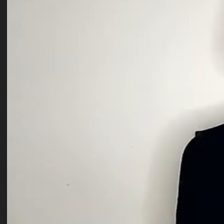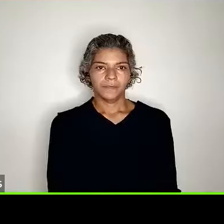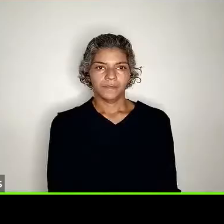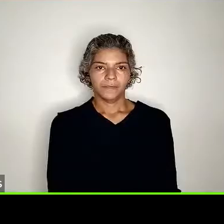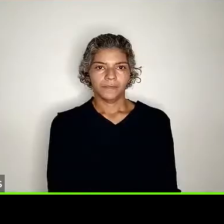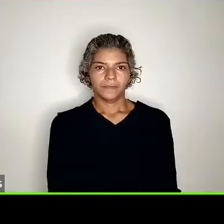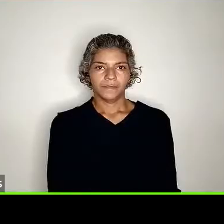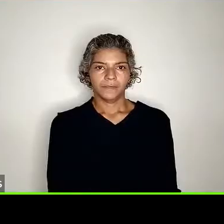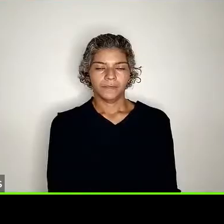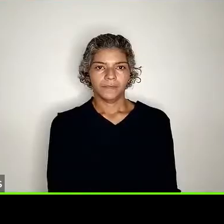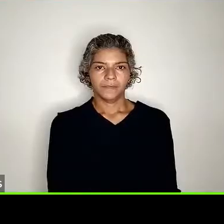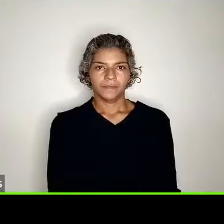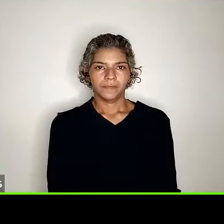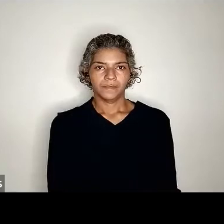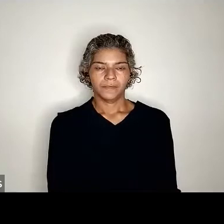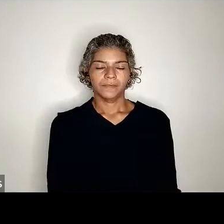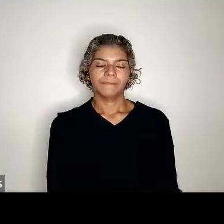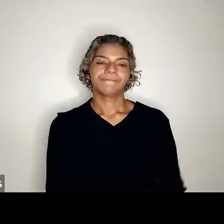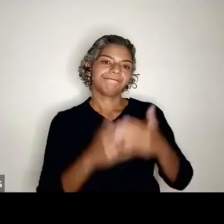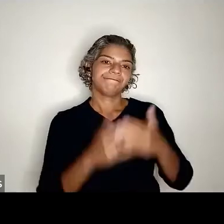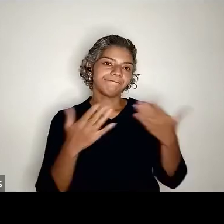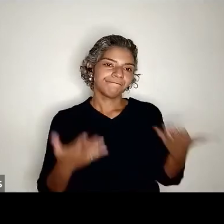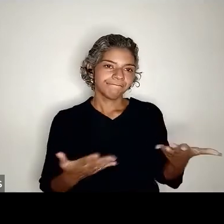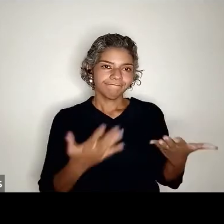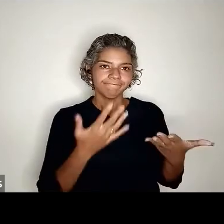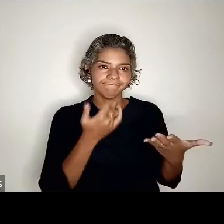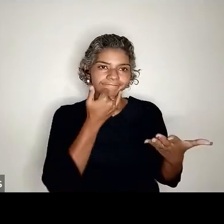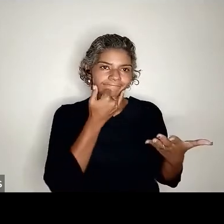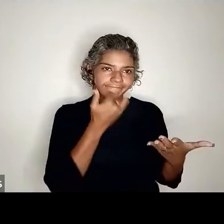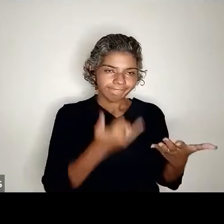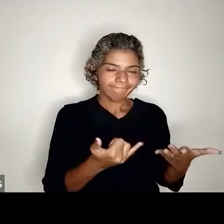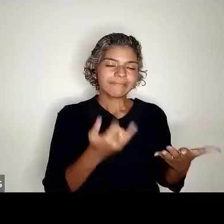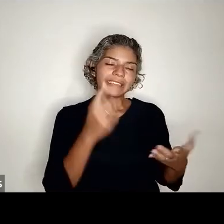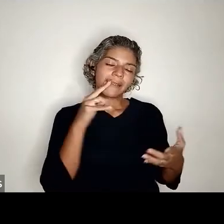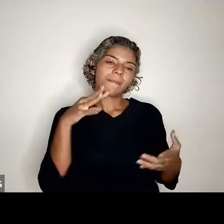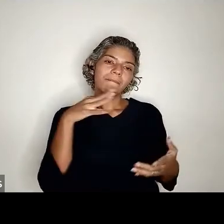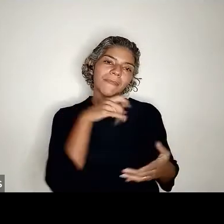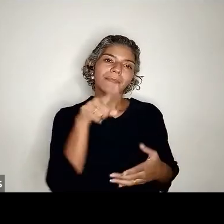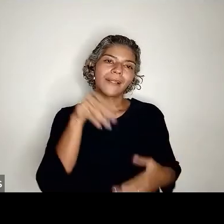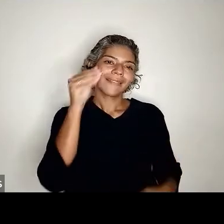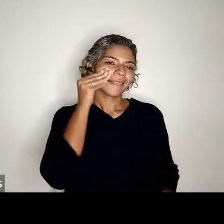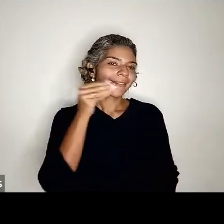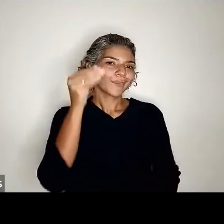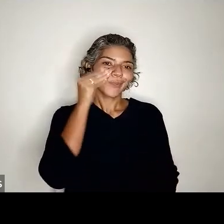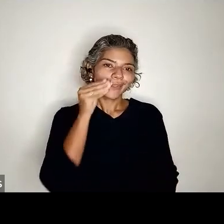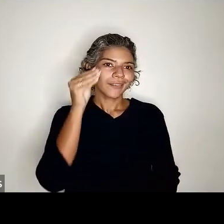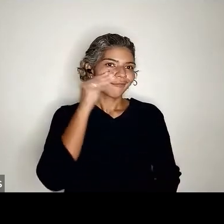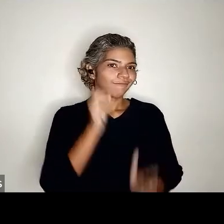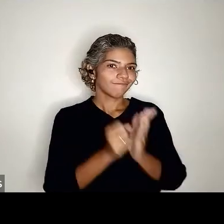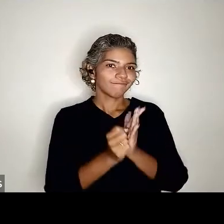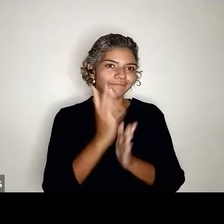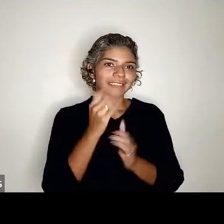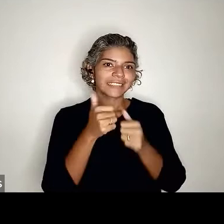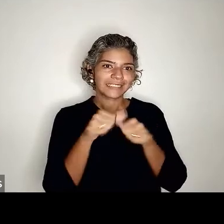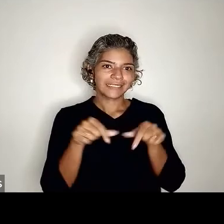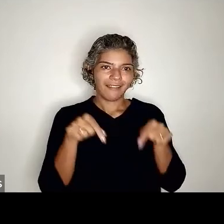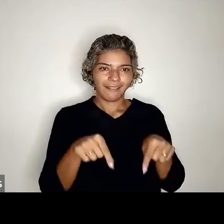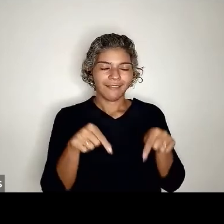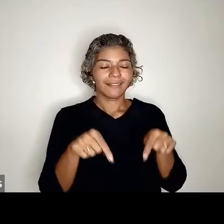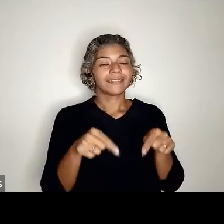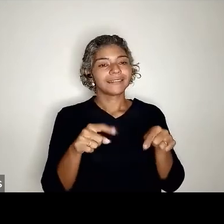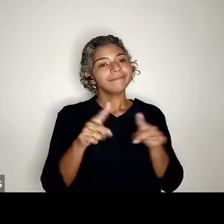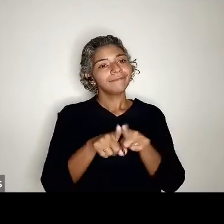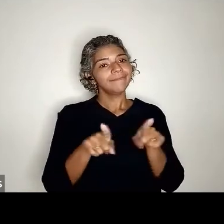Agradecer a presença da Célia, o esforço de estar conosco, né, de mostrar também essa possibilidade de uma ciência